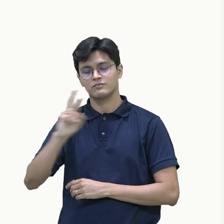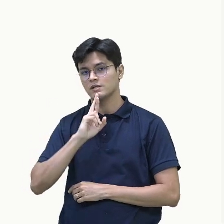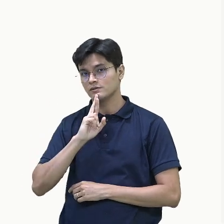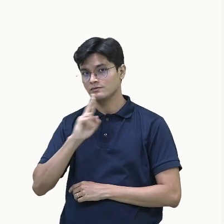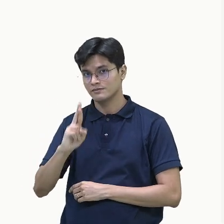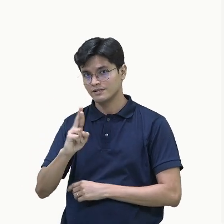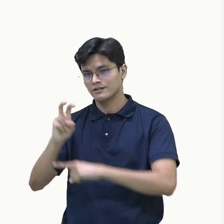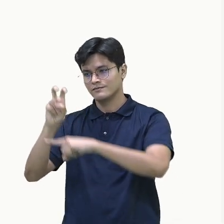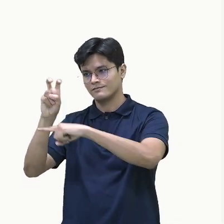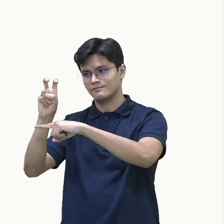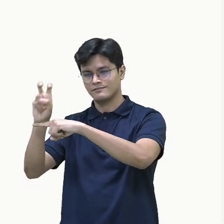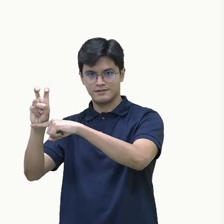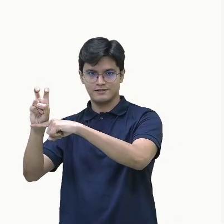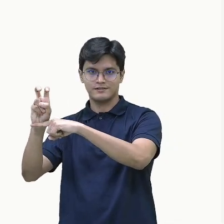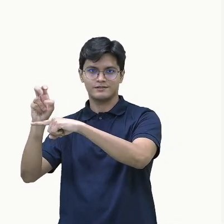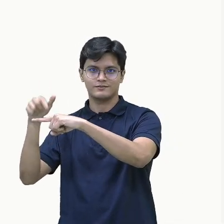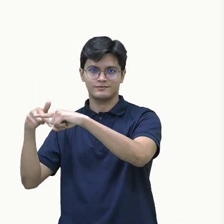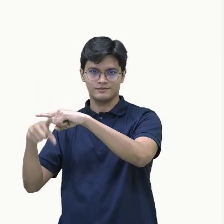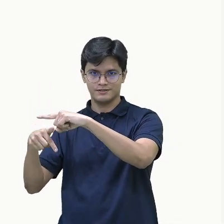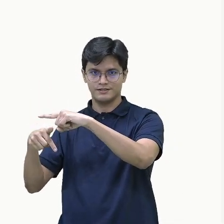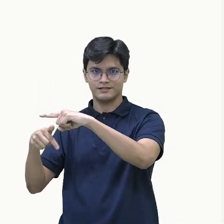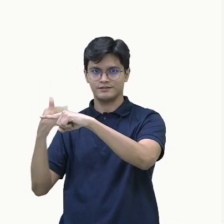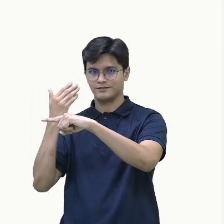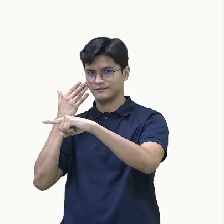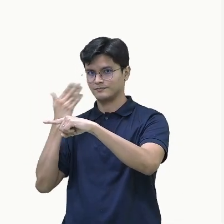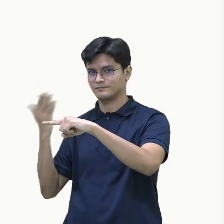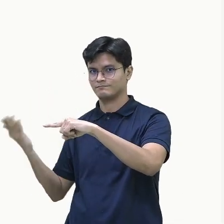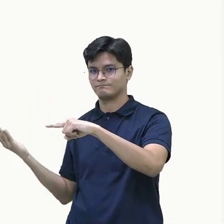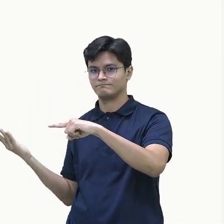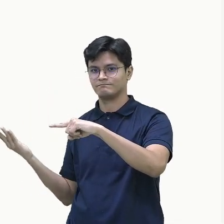fração representada agora vai ser de quanto?